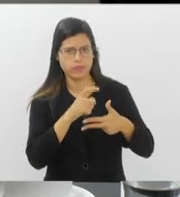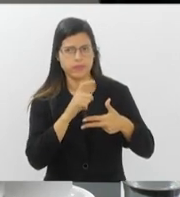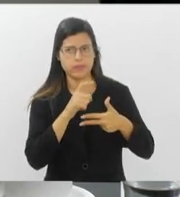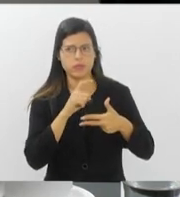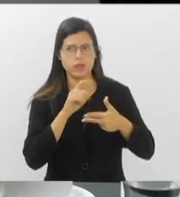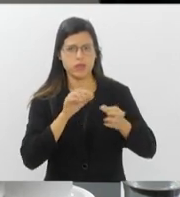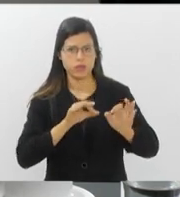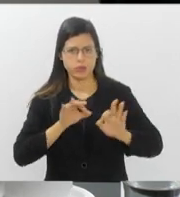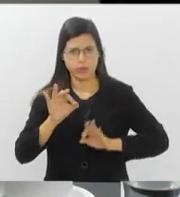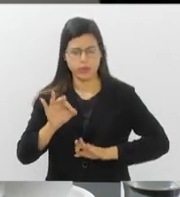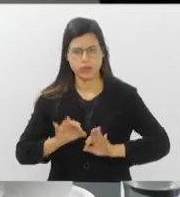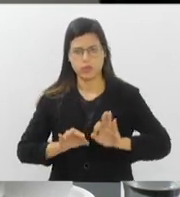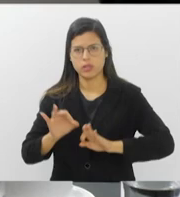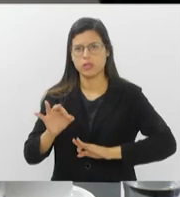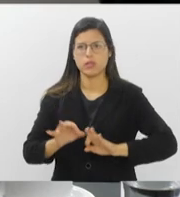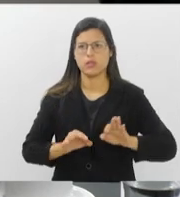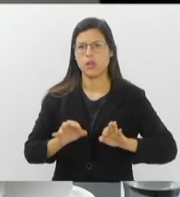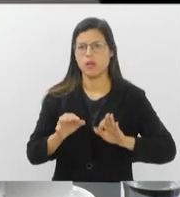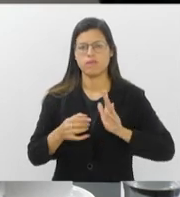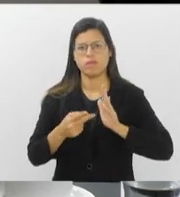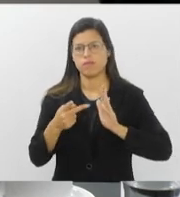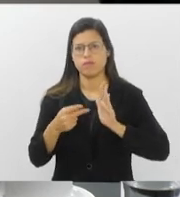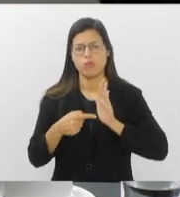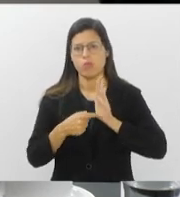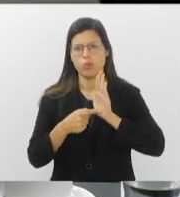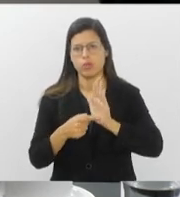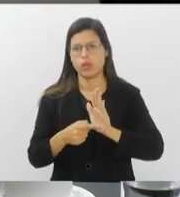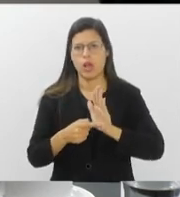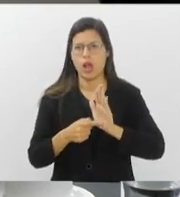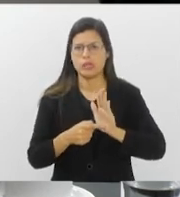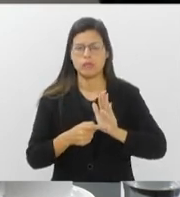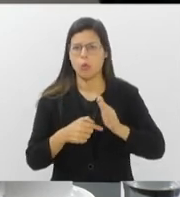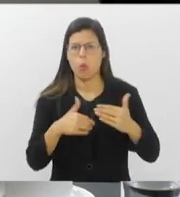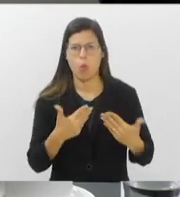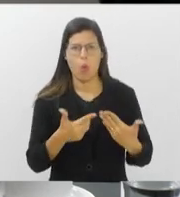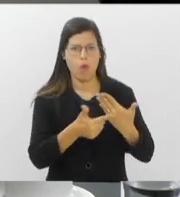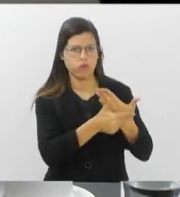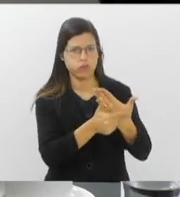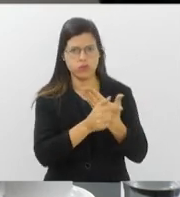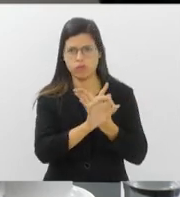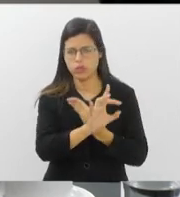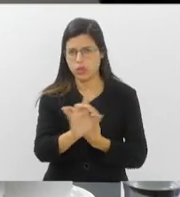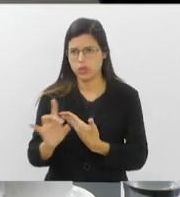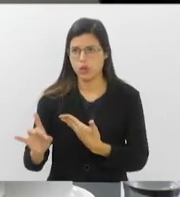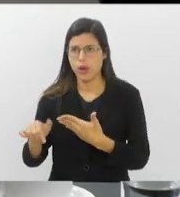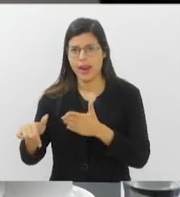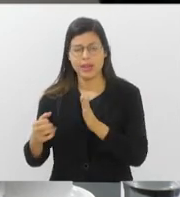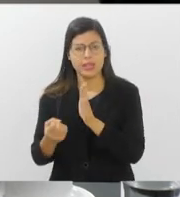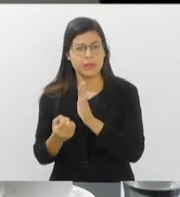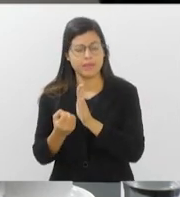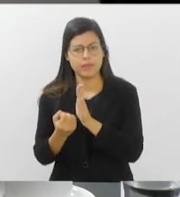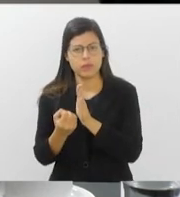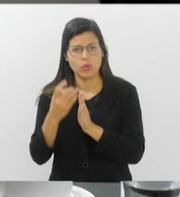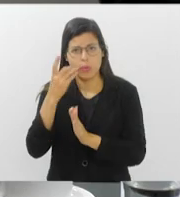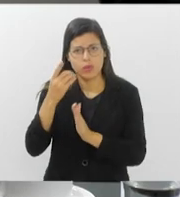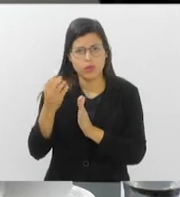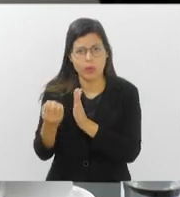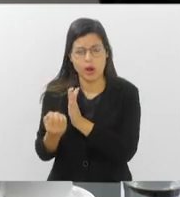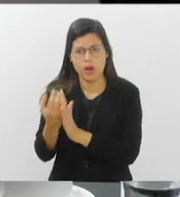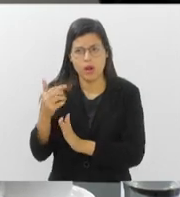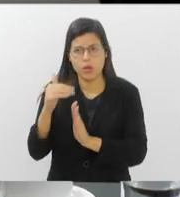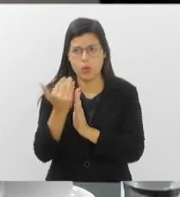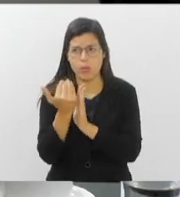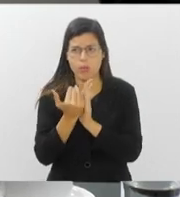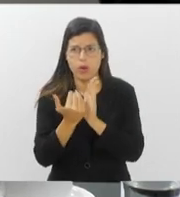se organizar, dizer quem faz o quê. A gente está criando o programa e está com uma emenda impositiva para ver se ele começa